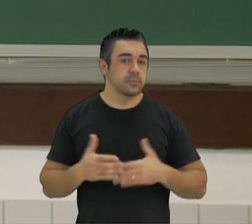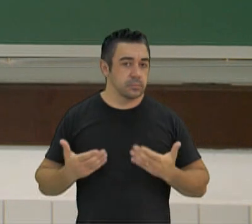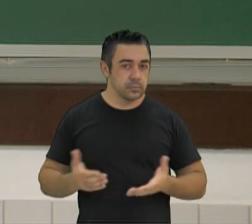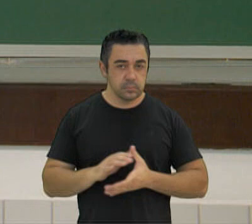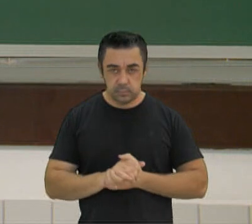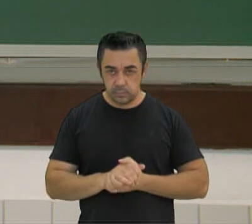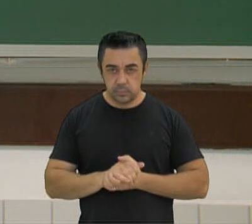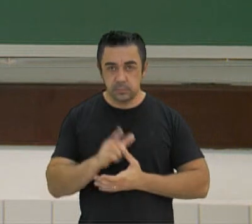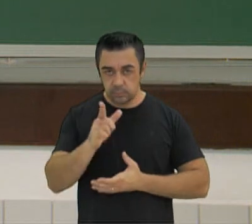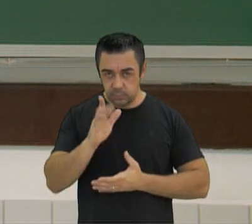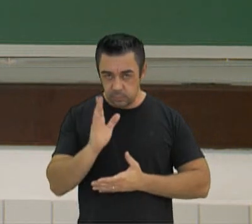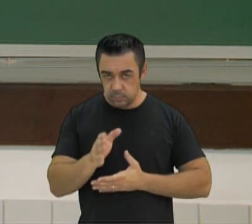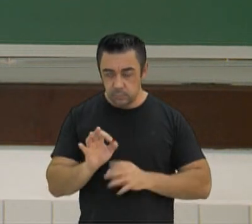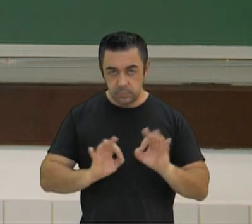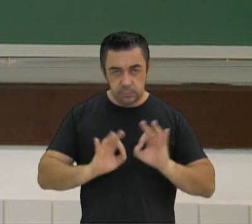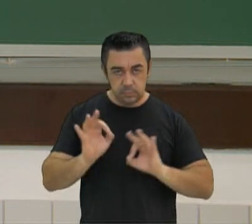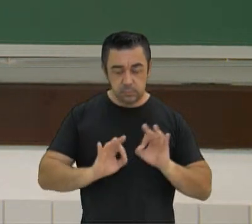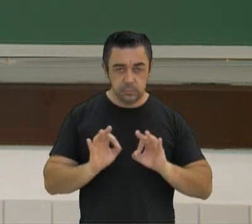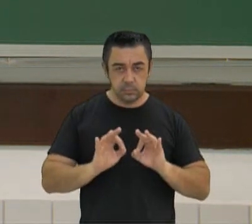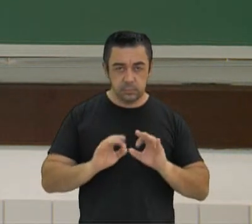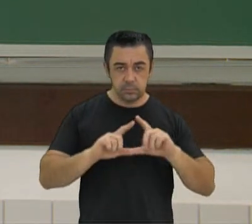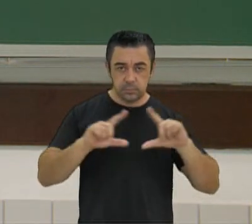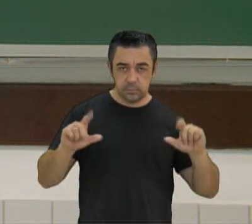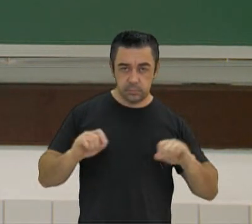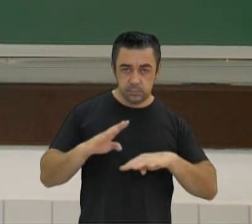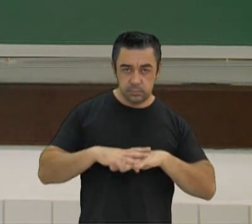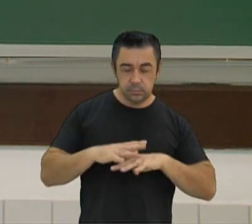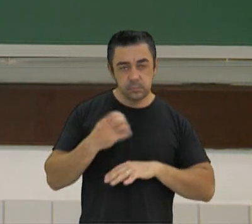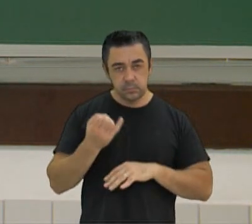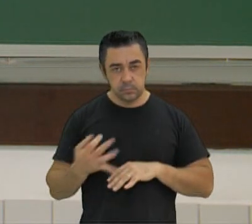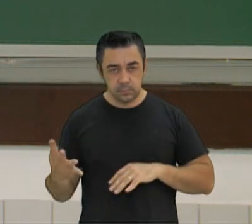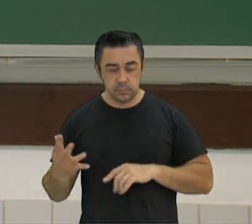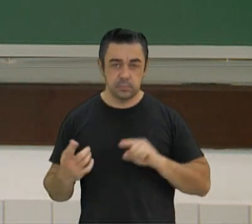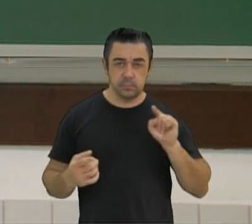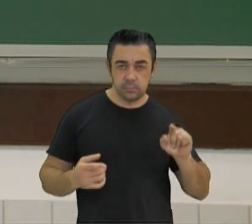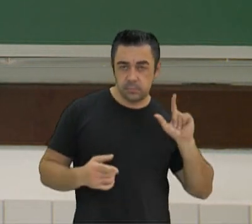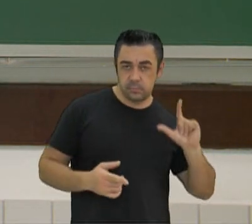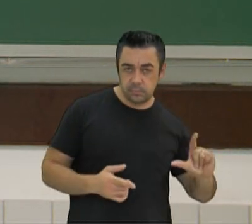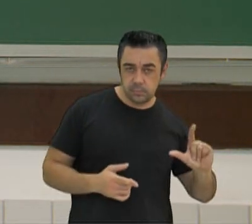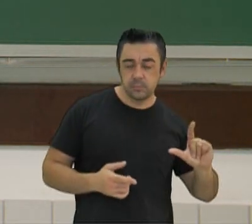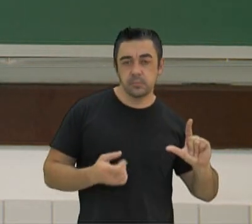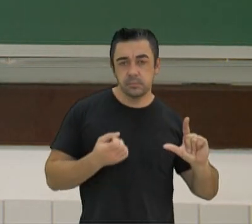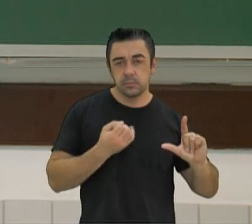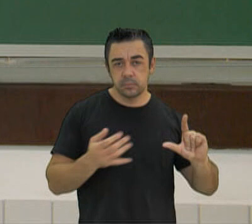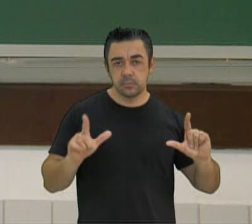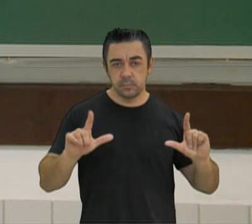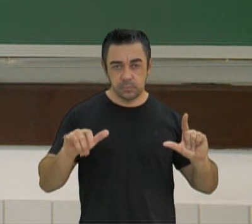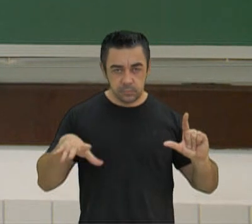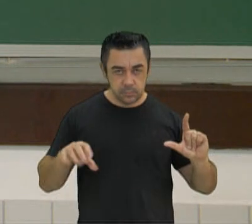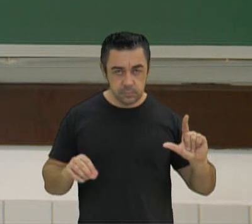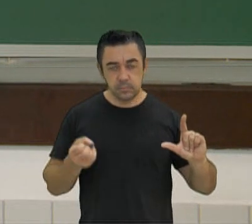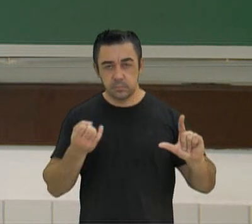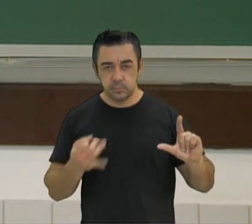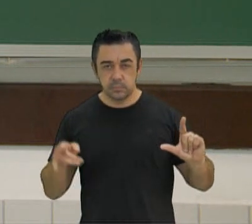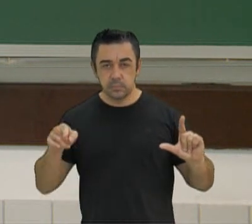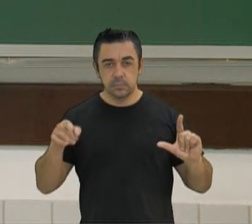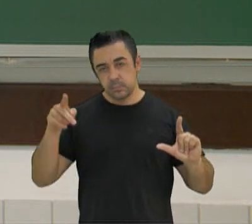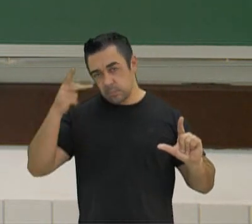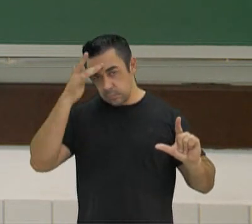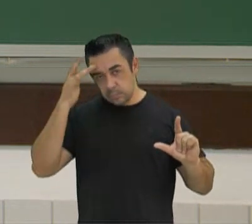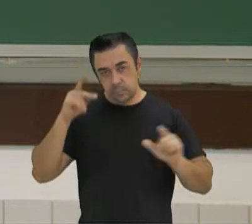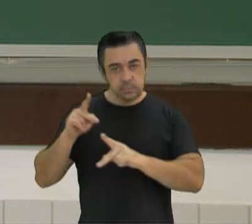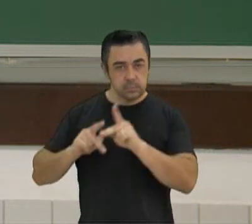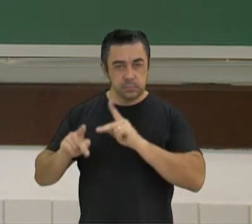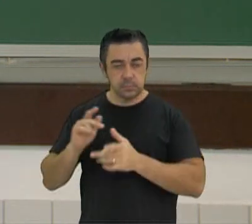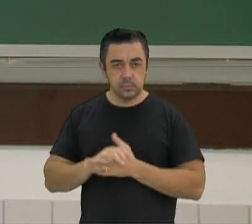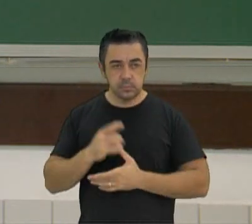E aí, galera, montaram ali a função da quantidade de lixo em função da quantidade de curitibanos e de nova-iorquinos? Então,